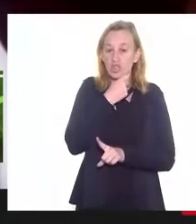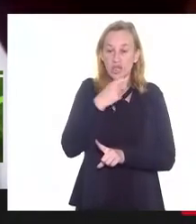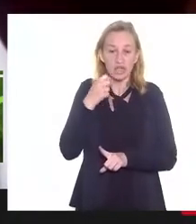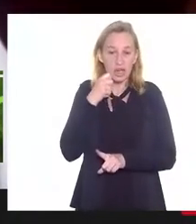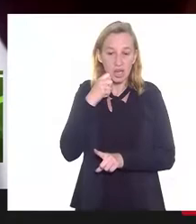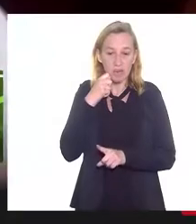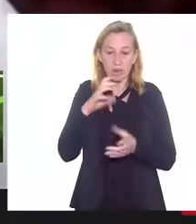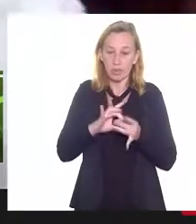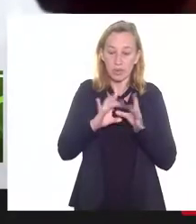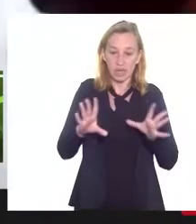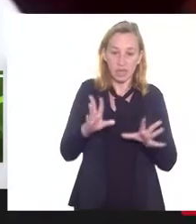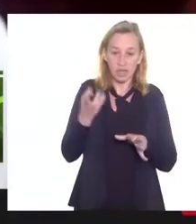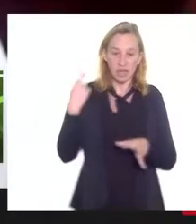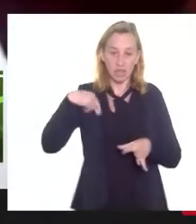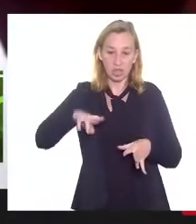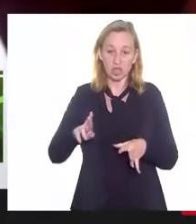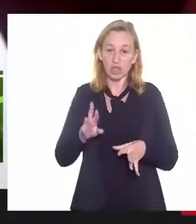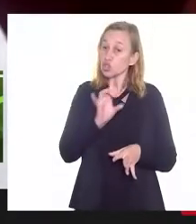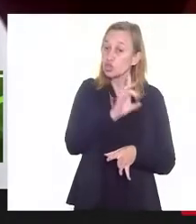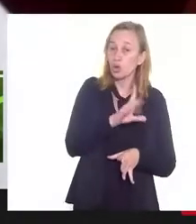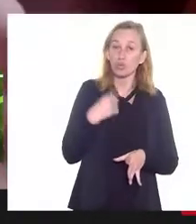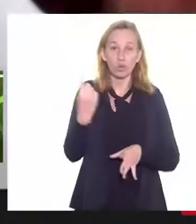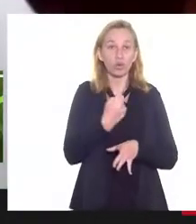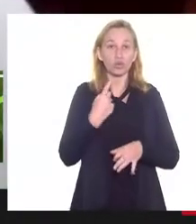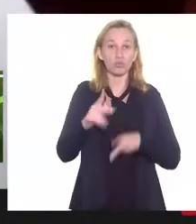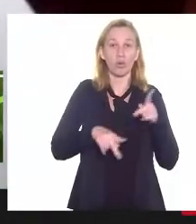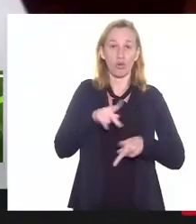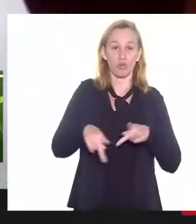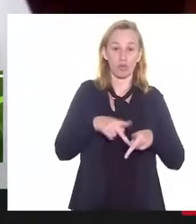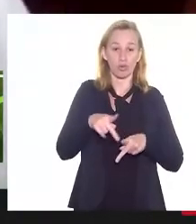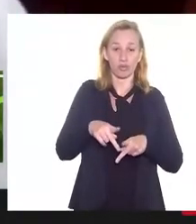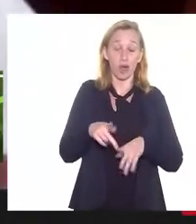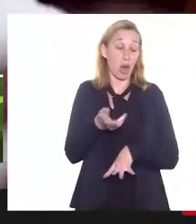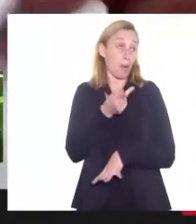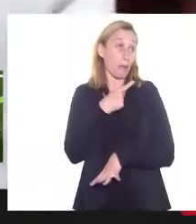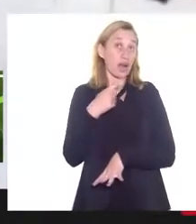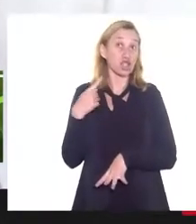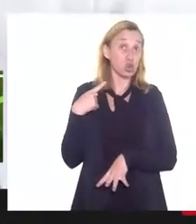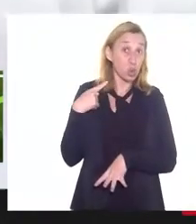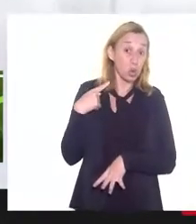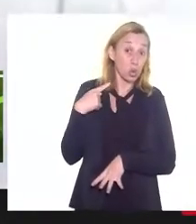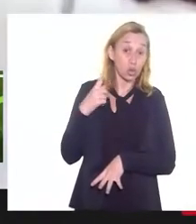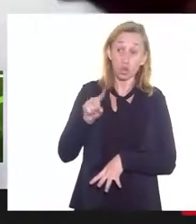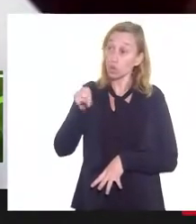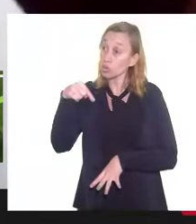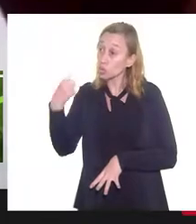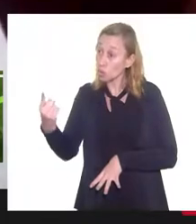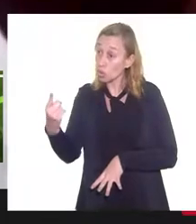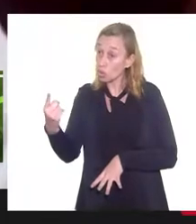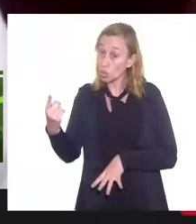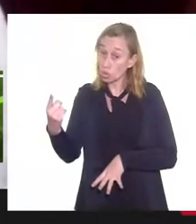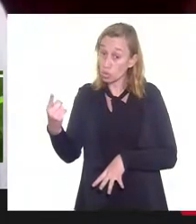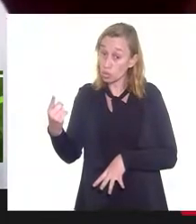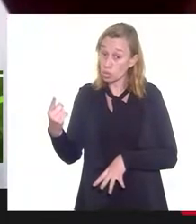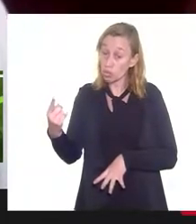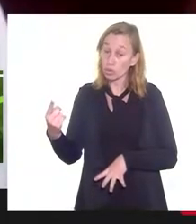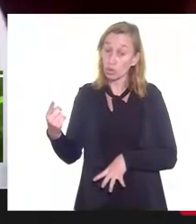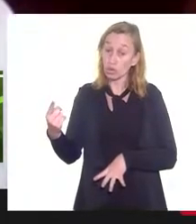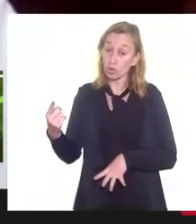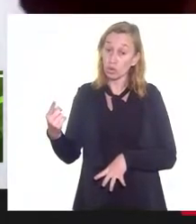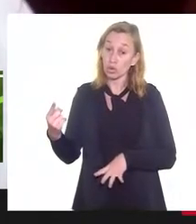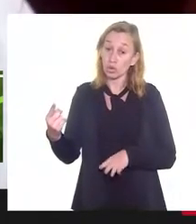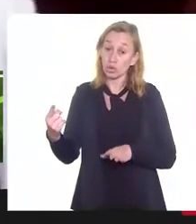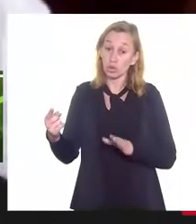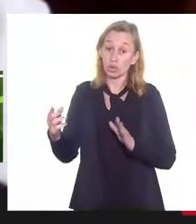liberdade religiosa, é o nosso povo. E os pastores, os demais membros da